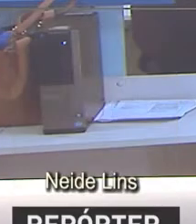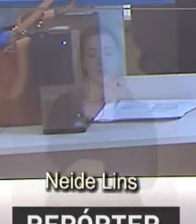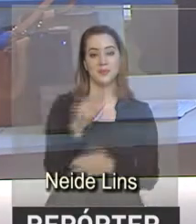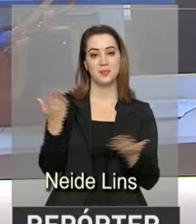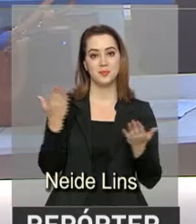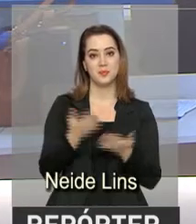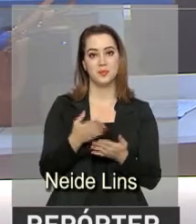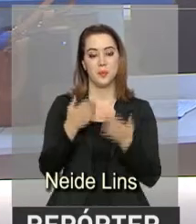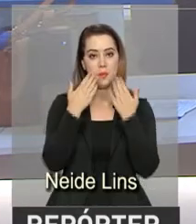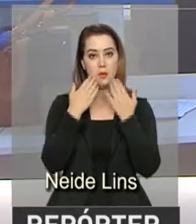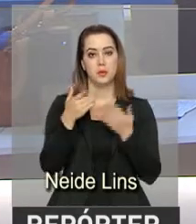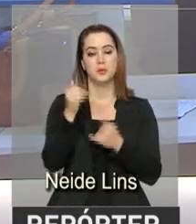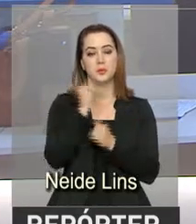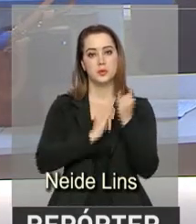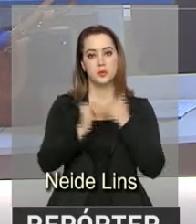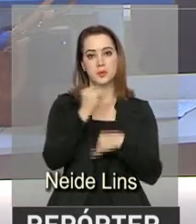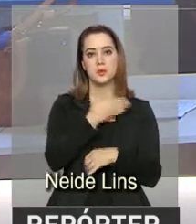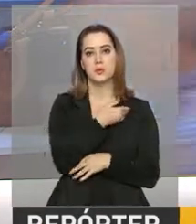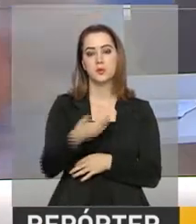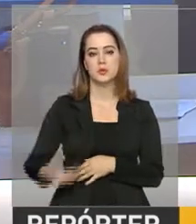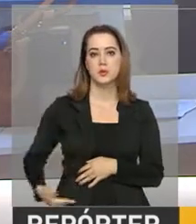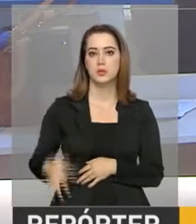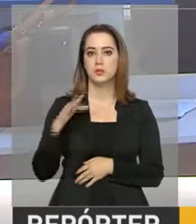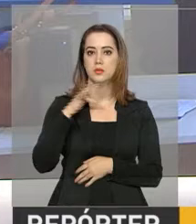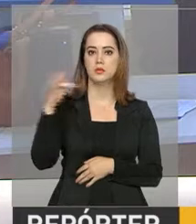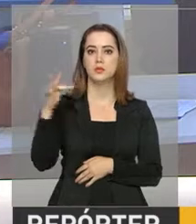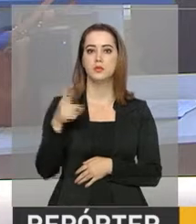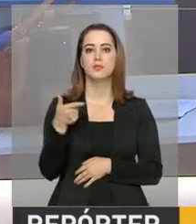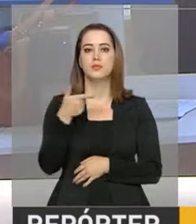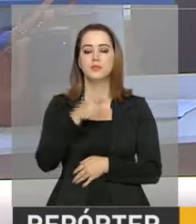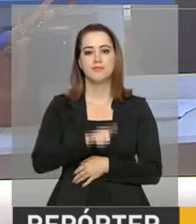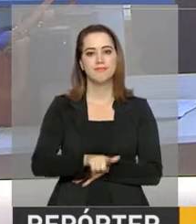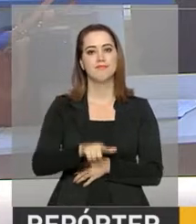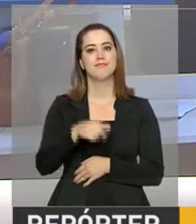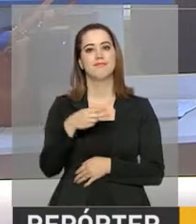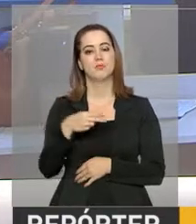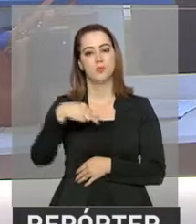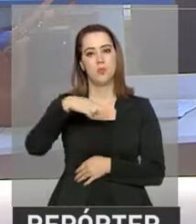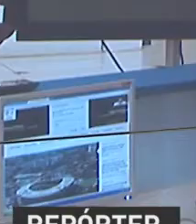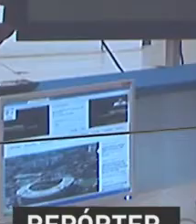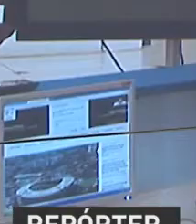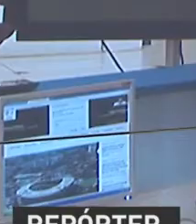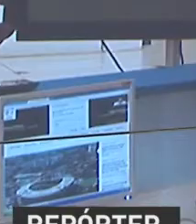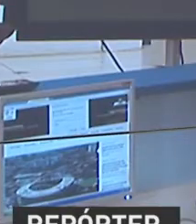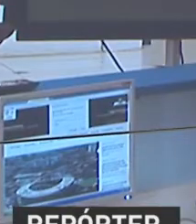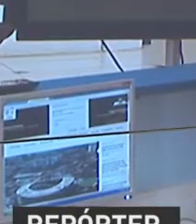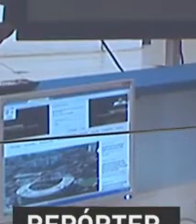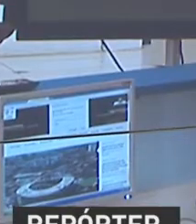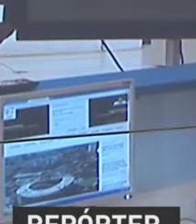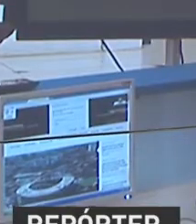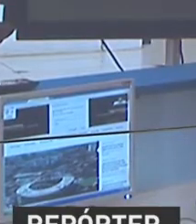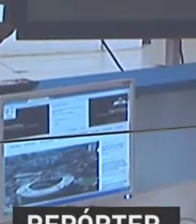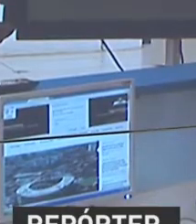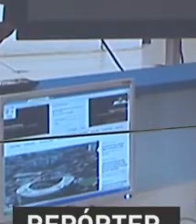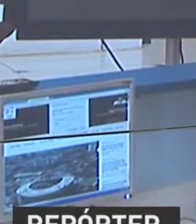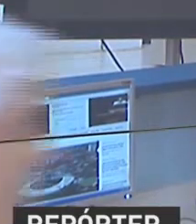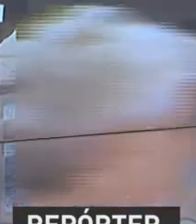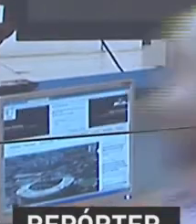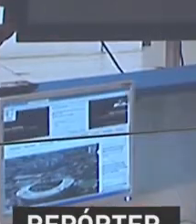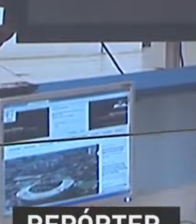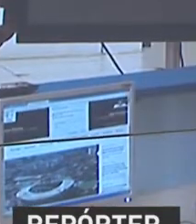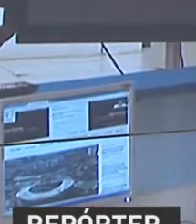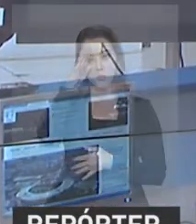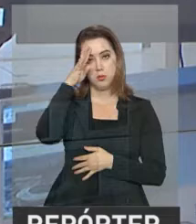Olá, estamos de volta com as notícias do governo federal em mais uma edição do Repórter NBR. Lançado nesta quarta-feira no